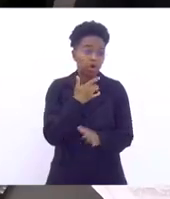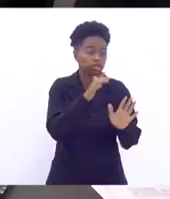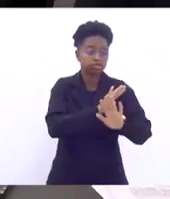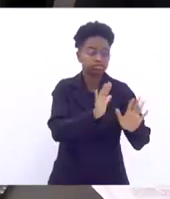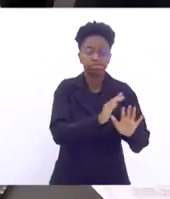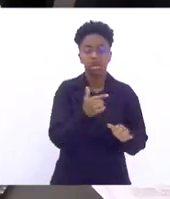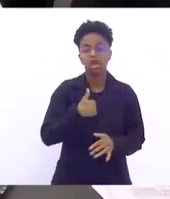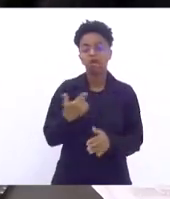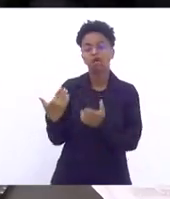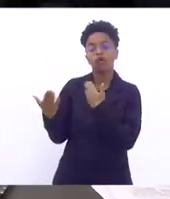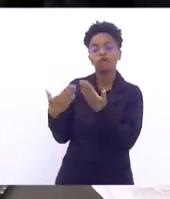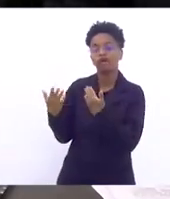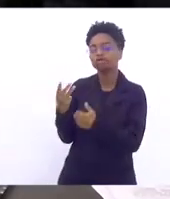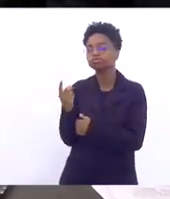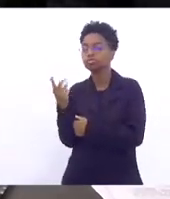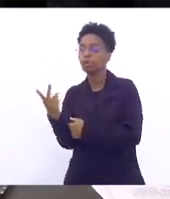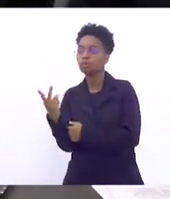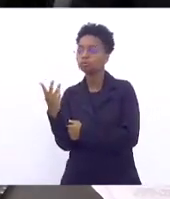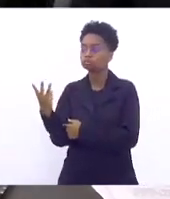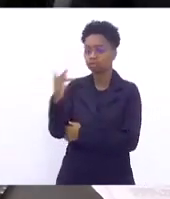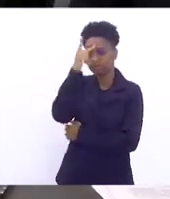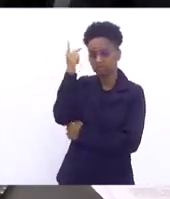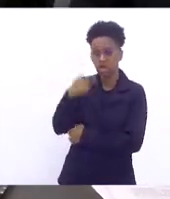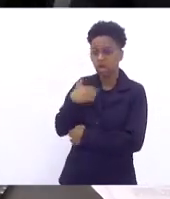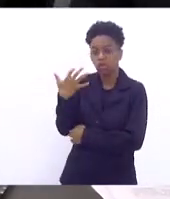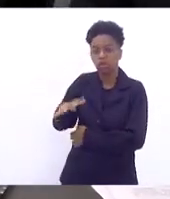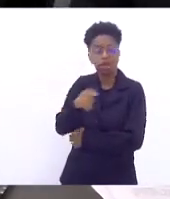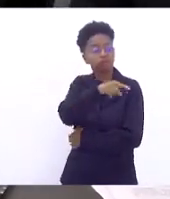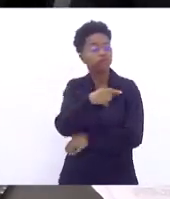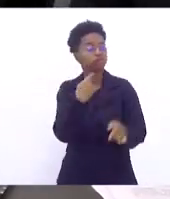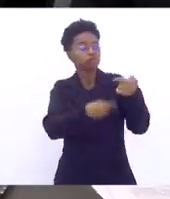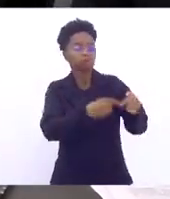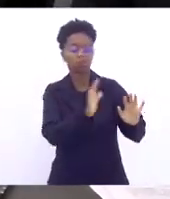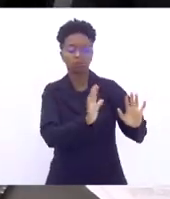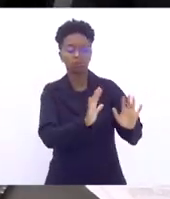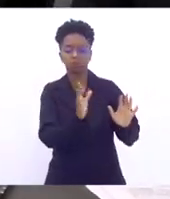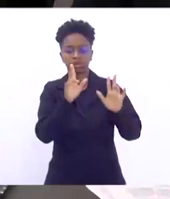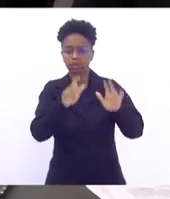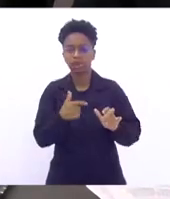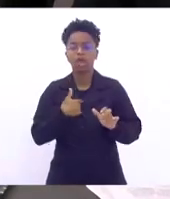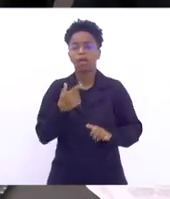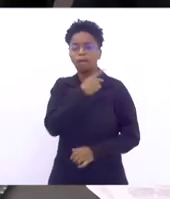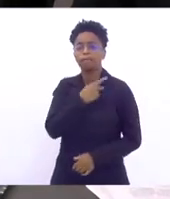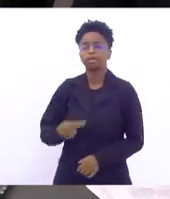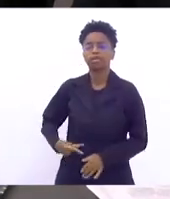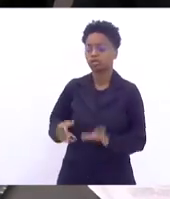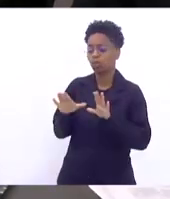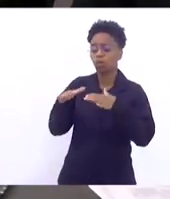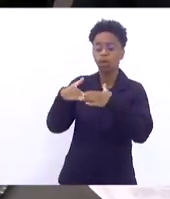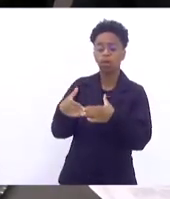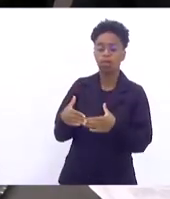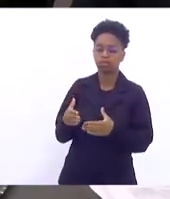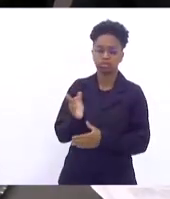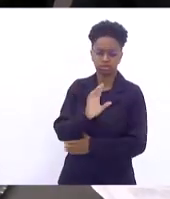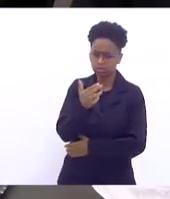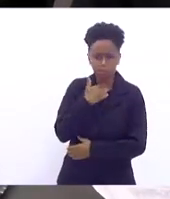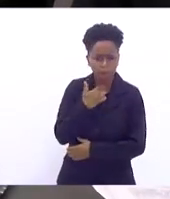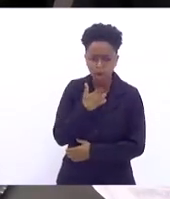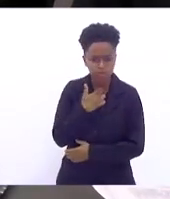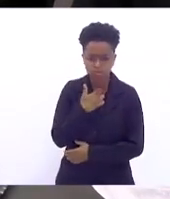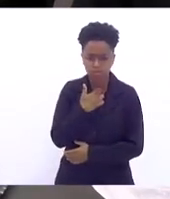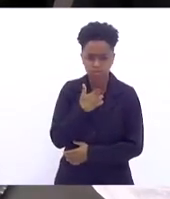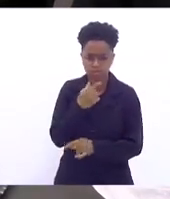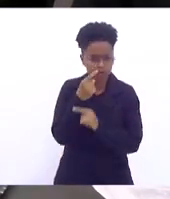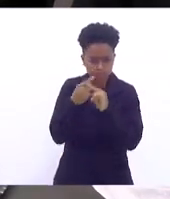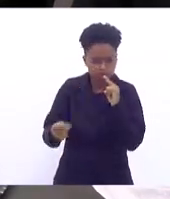vou lá converso com dois três e aí eu não quero que você discuta o tema eu sou presidente da Comissão e não pode ter veto